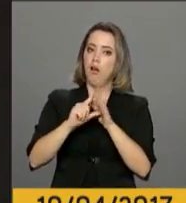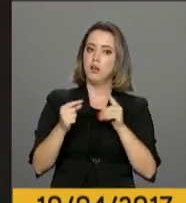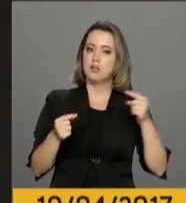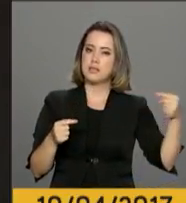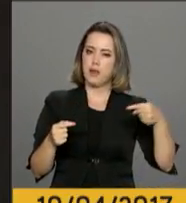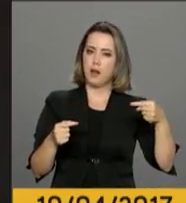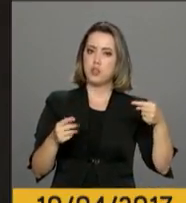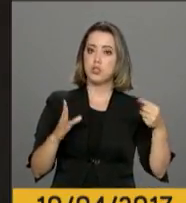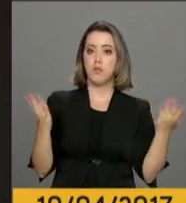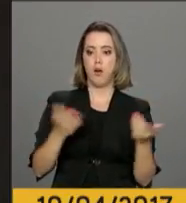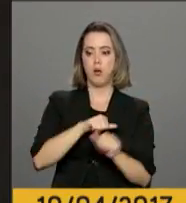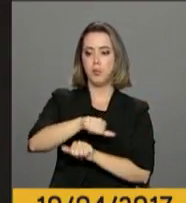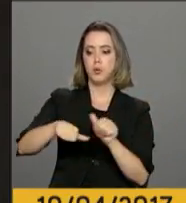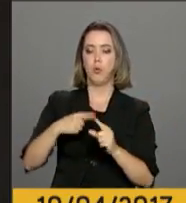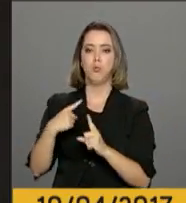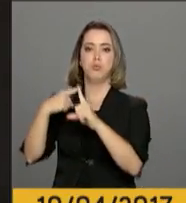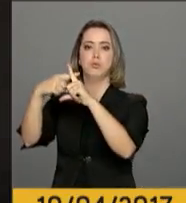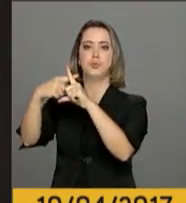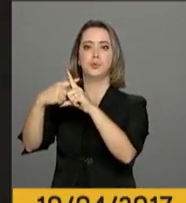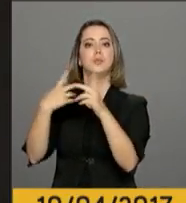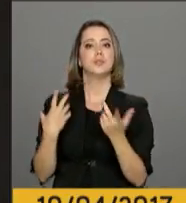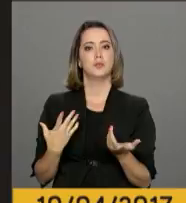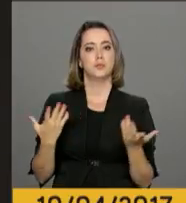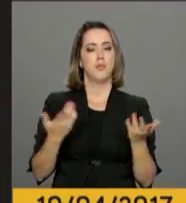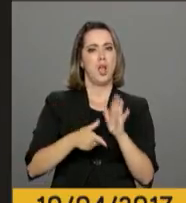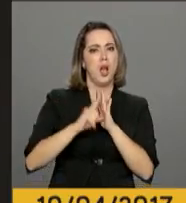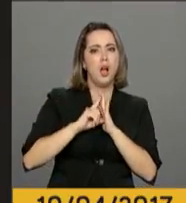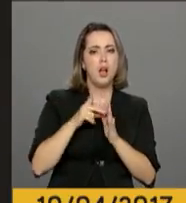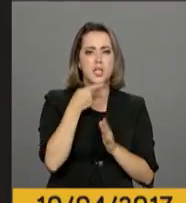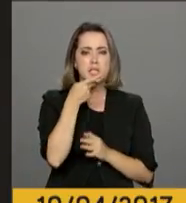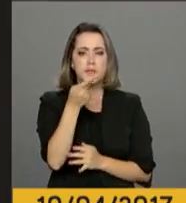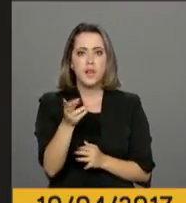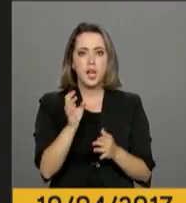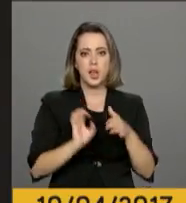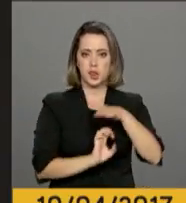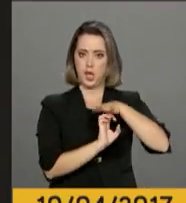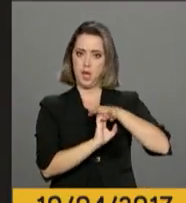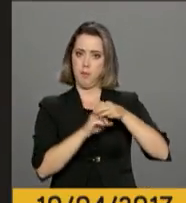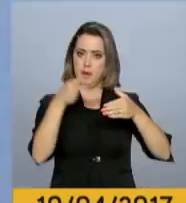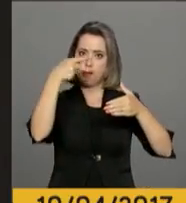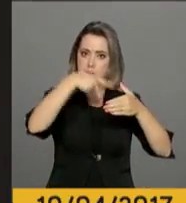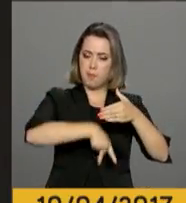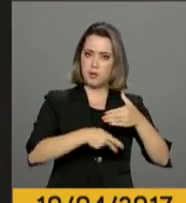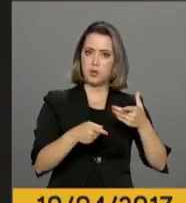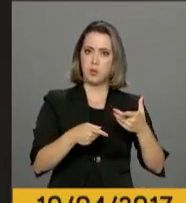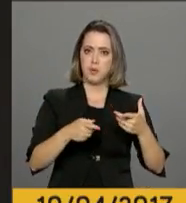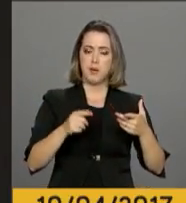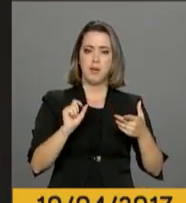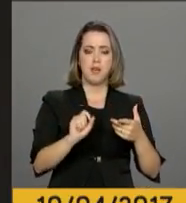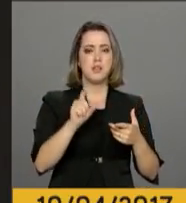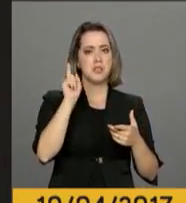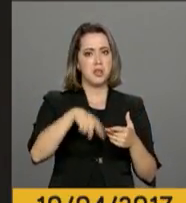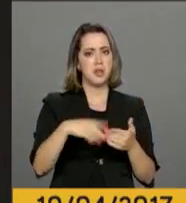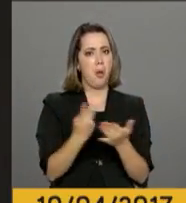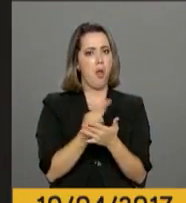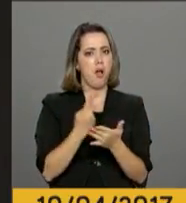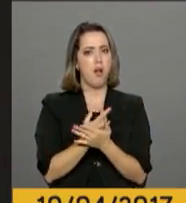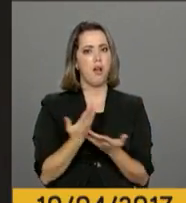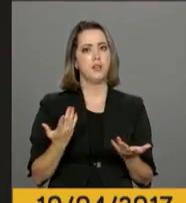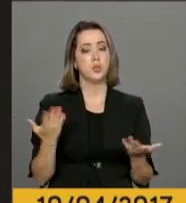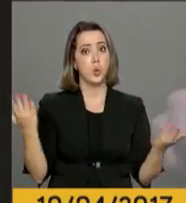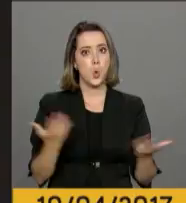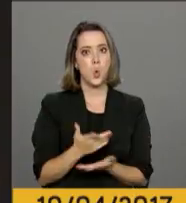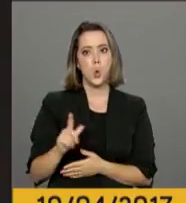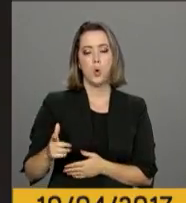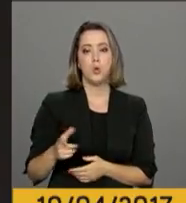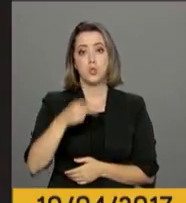da Petrobras era quase uma palavra feia. Hoje, quem aplicou na Petrobras há 10 meses atrás, teve um lucro no